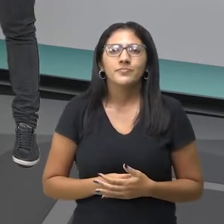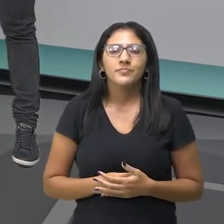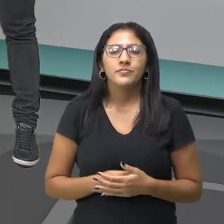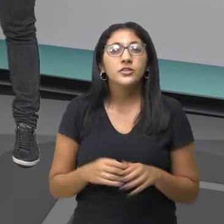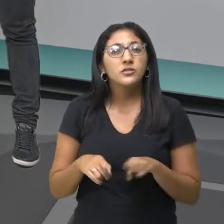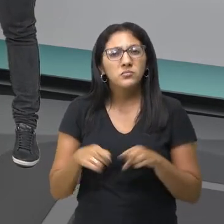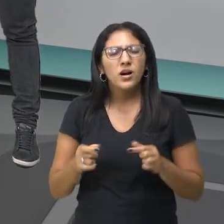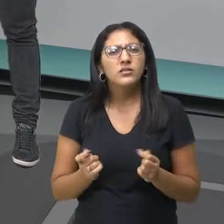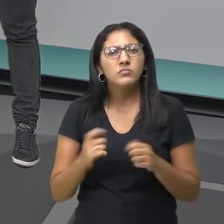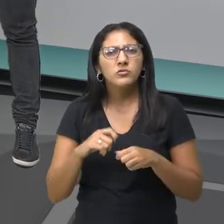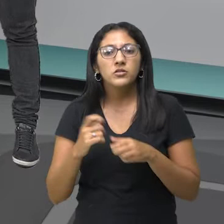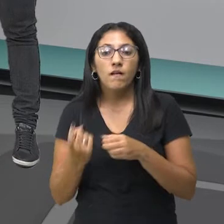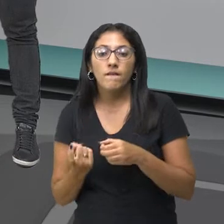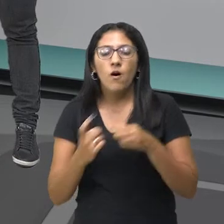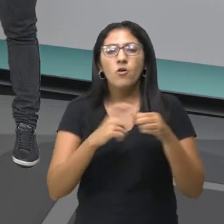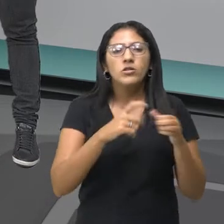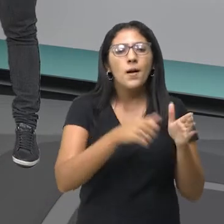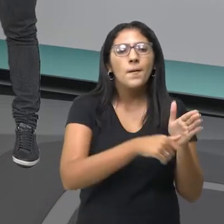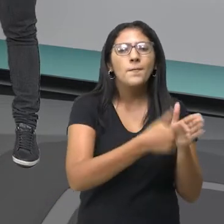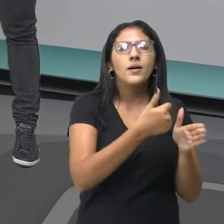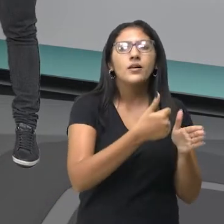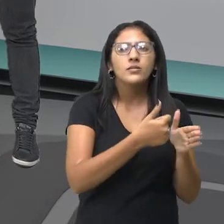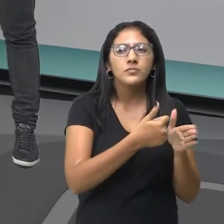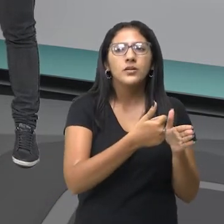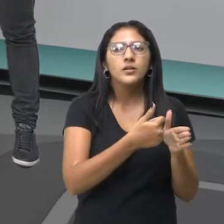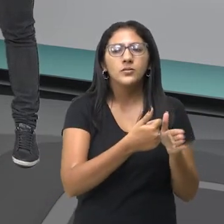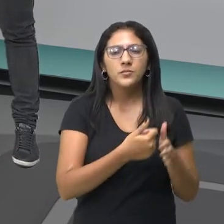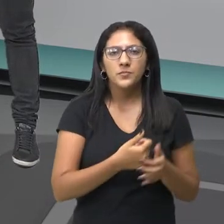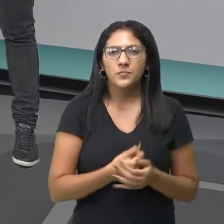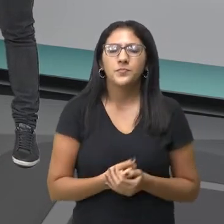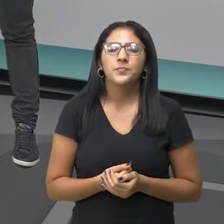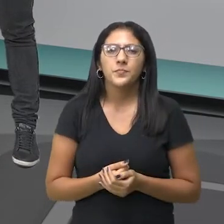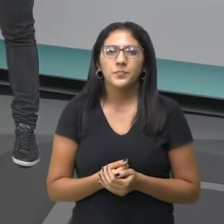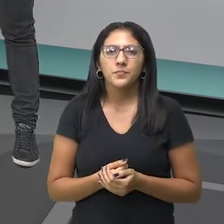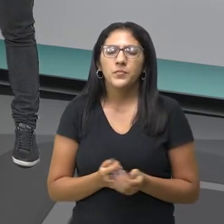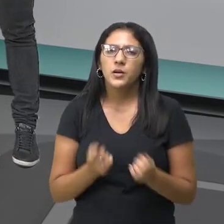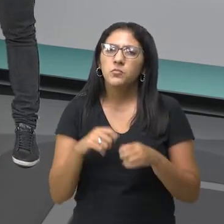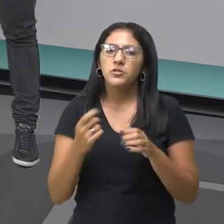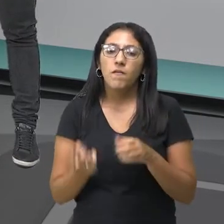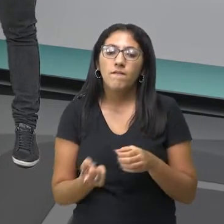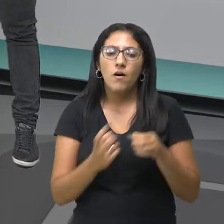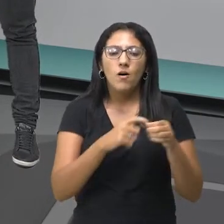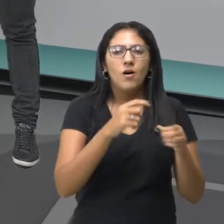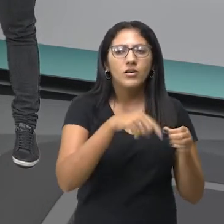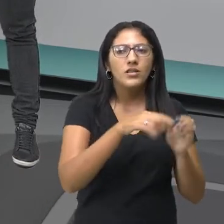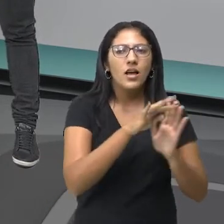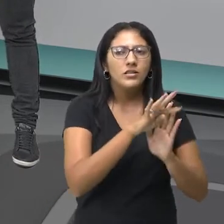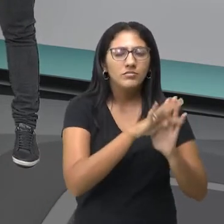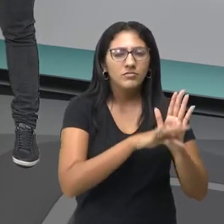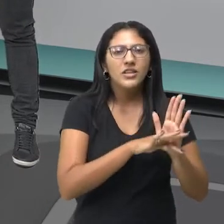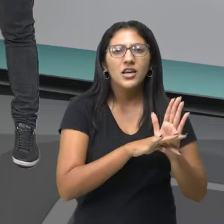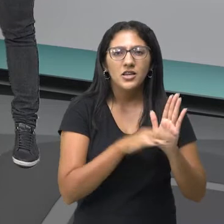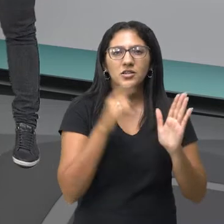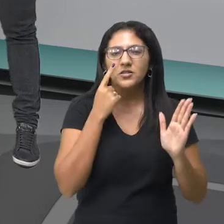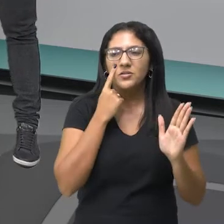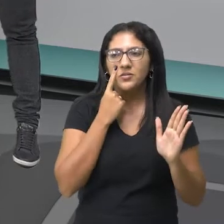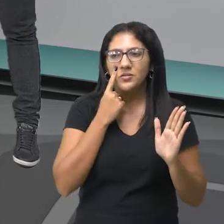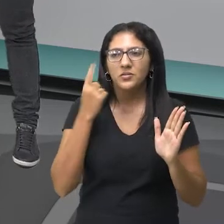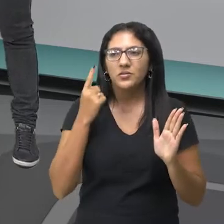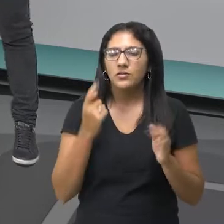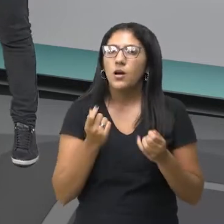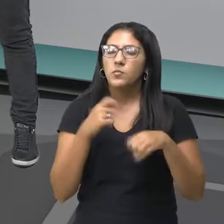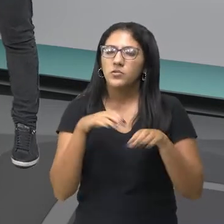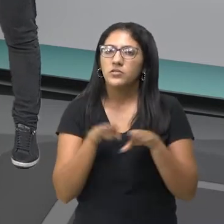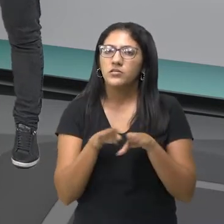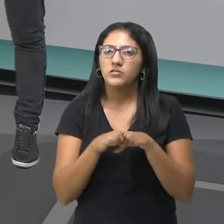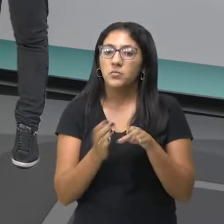posso voltar para o texto anterior, então eu posso fazer o movimento inverso, eu posso voltar para o meu texto anterior, com, claro, o